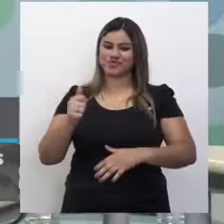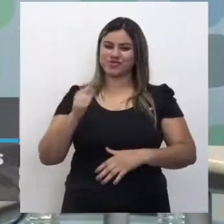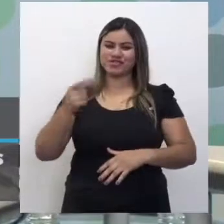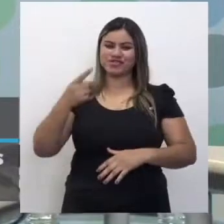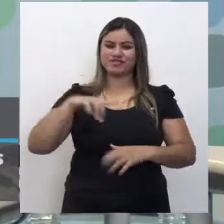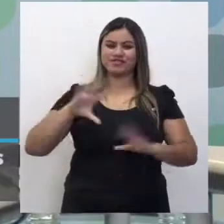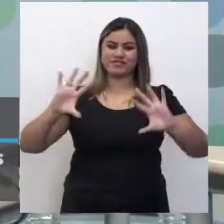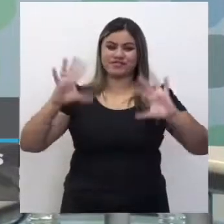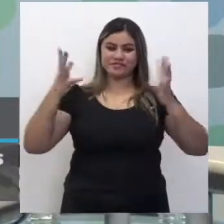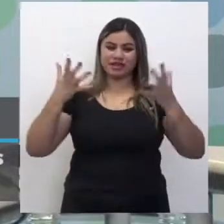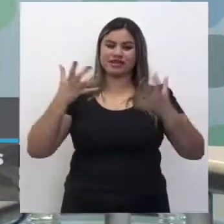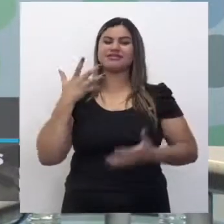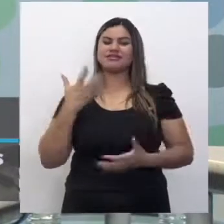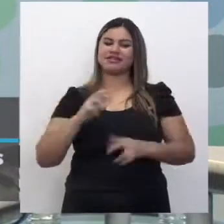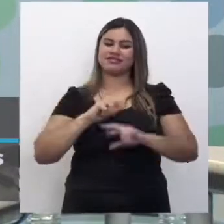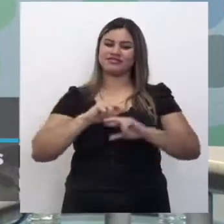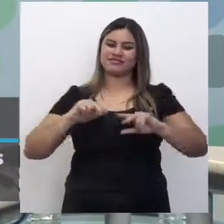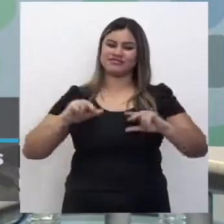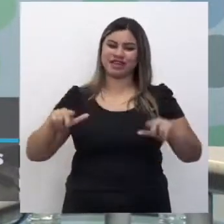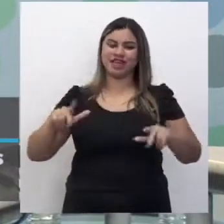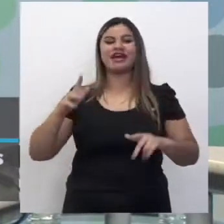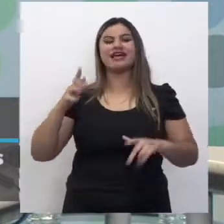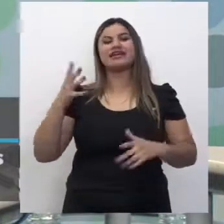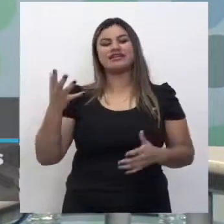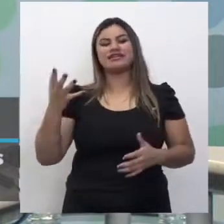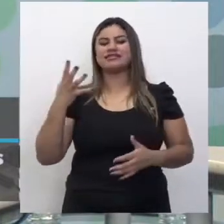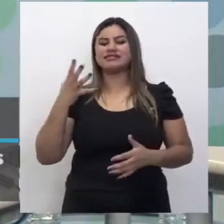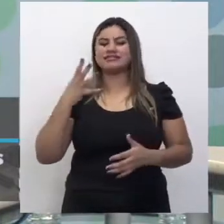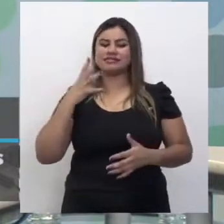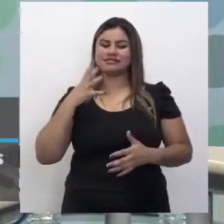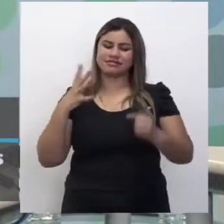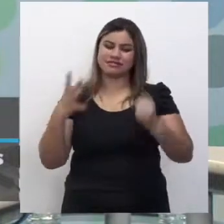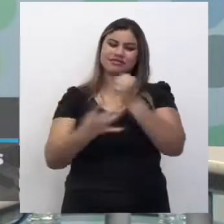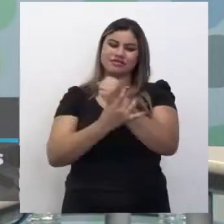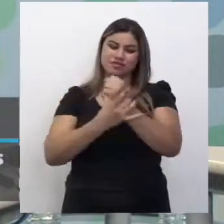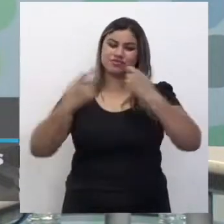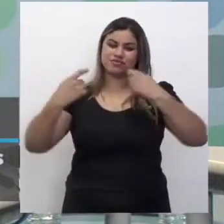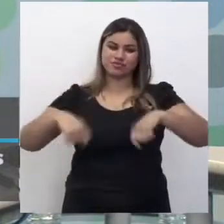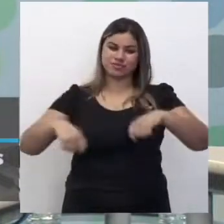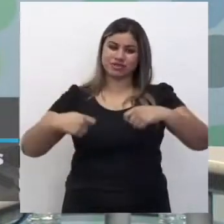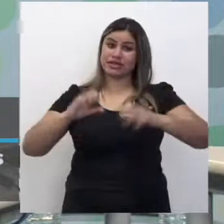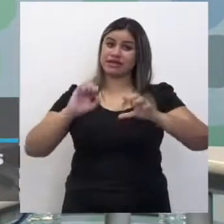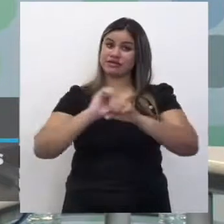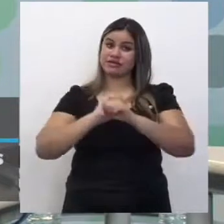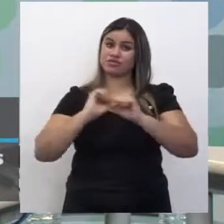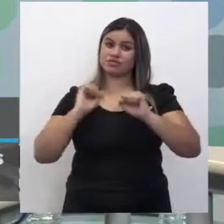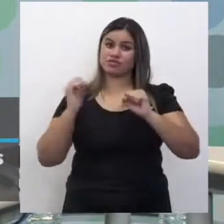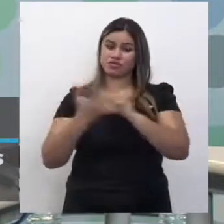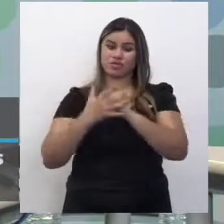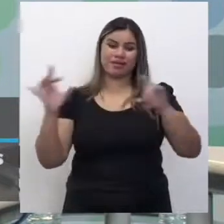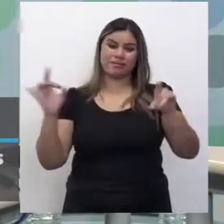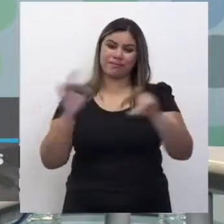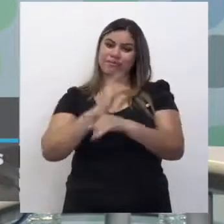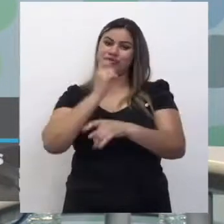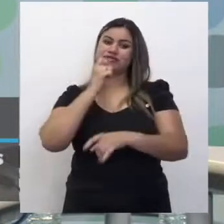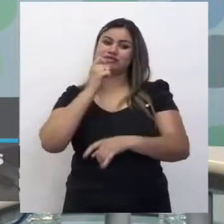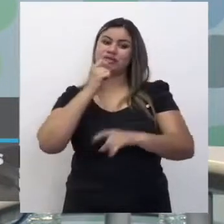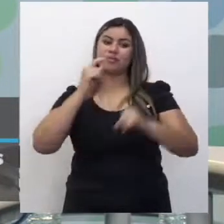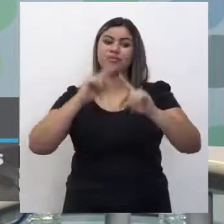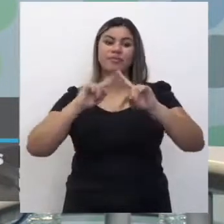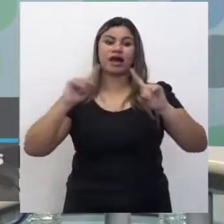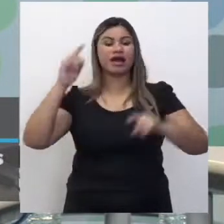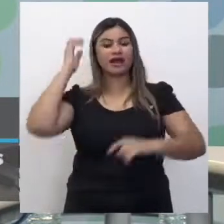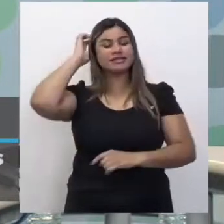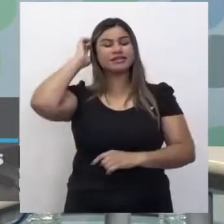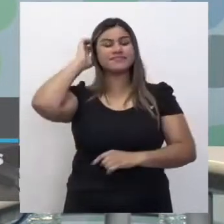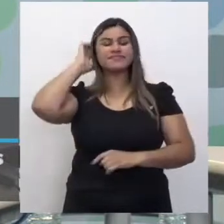festas, comemorar o Natal. Claro, com muita segurança, a pandemia não passou ainda, infelizmente. Mas vamos voltar aqui ao